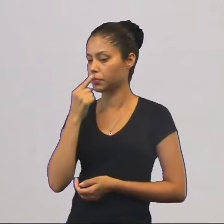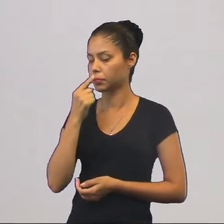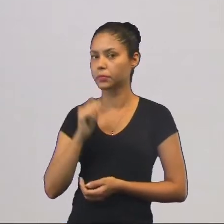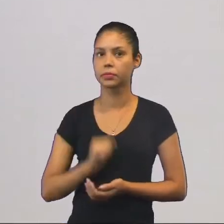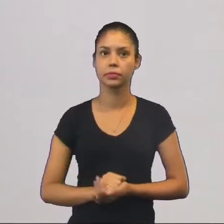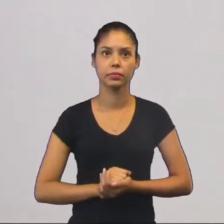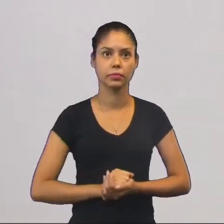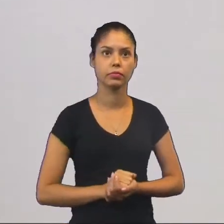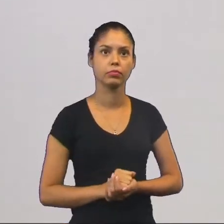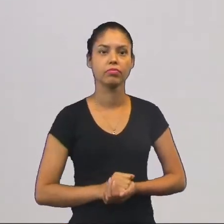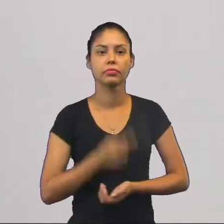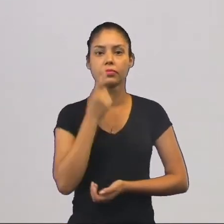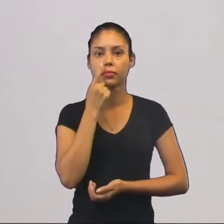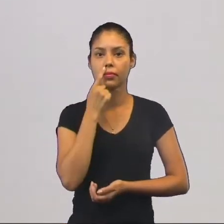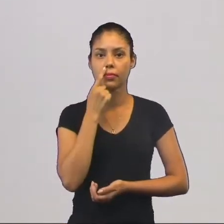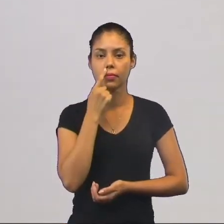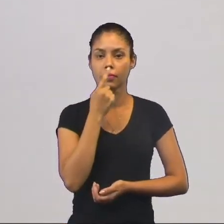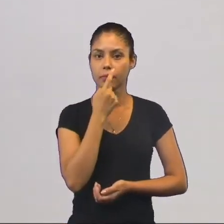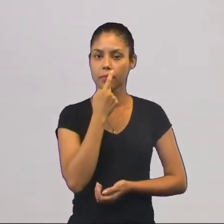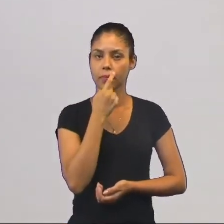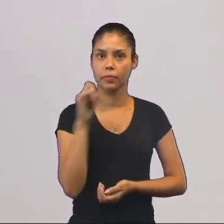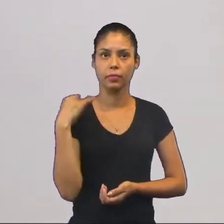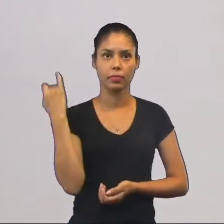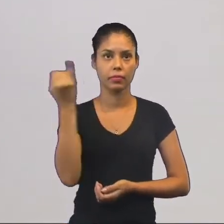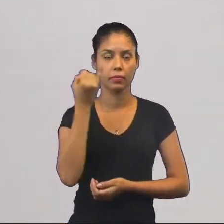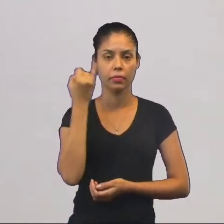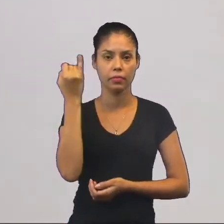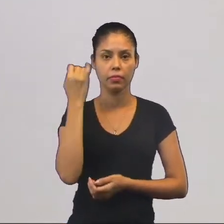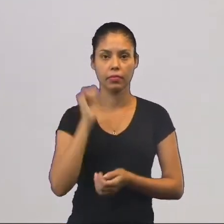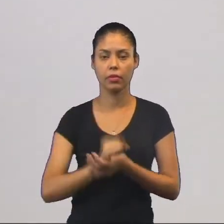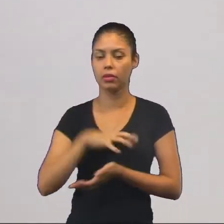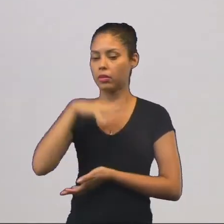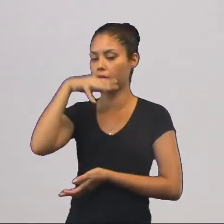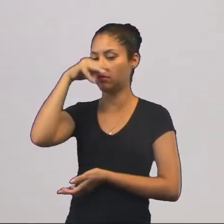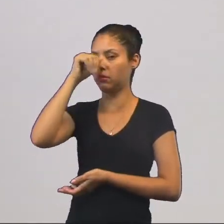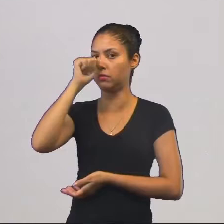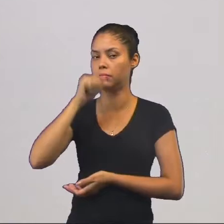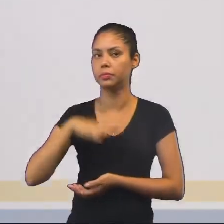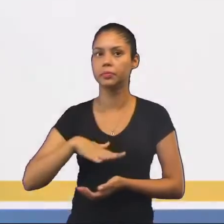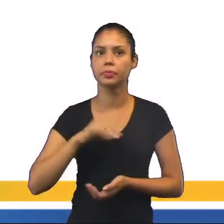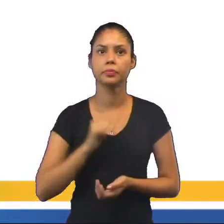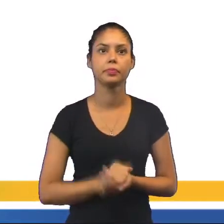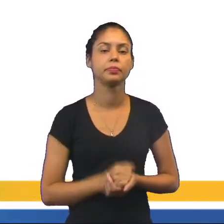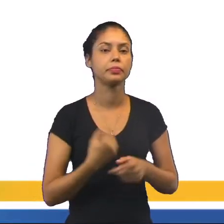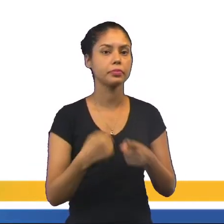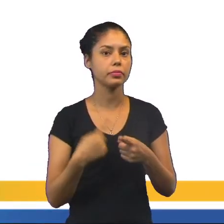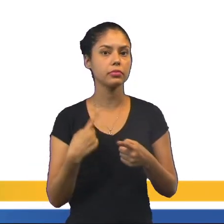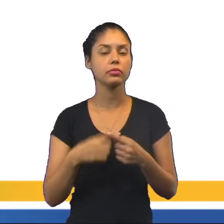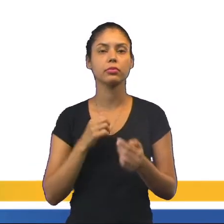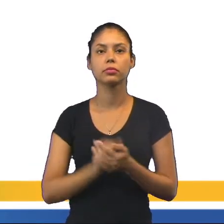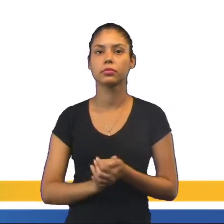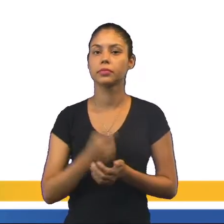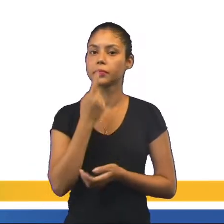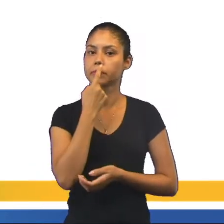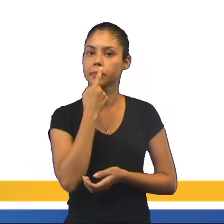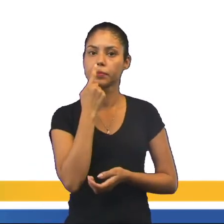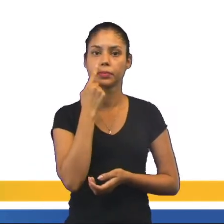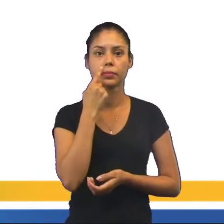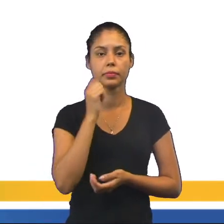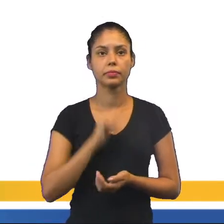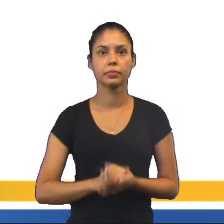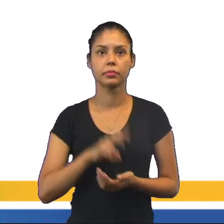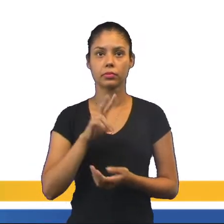nossas narinas, que são essenciais para o sistema respiratório. Por quê? Porque são essas cavidades nasais